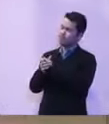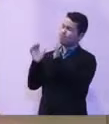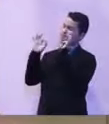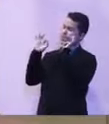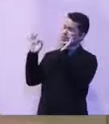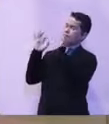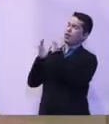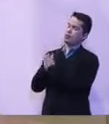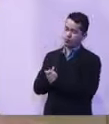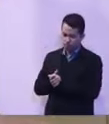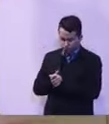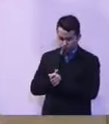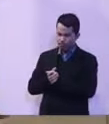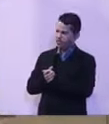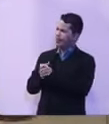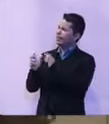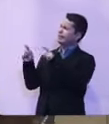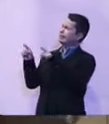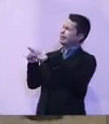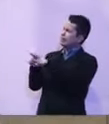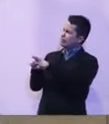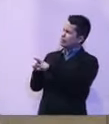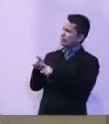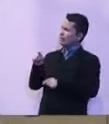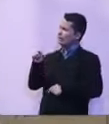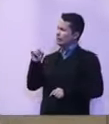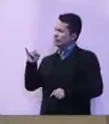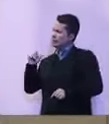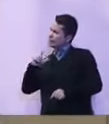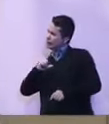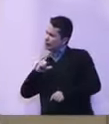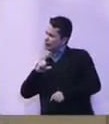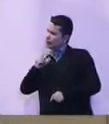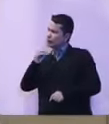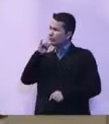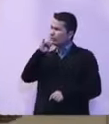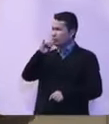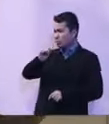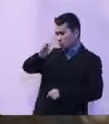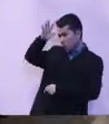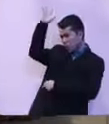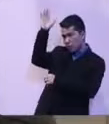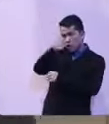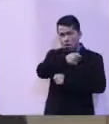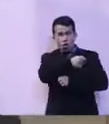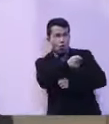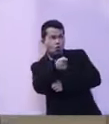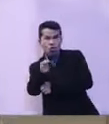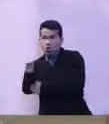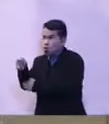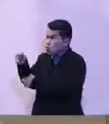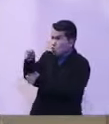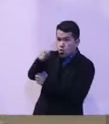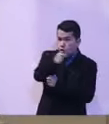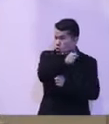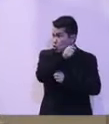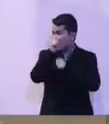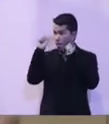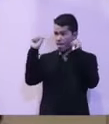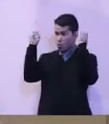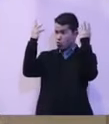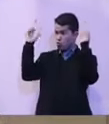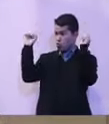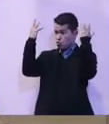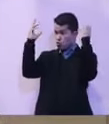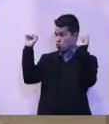tiver um bombeiro passando com um caminhão com as suas sirenes ligadas, não é? O